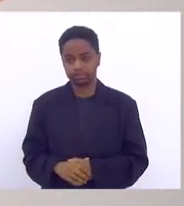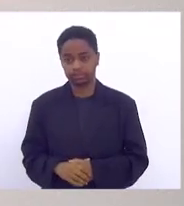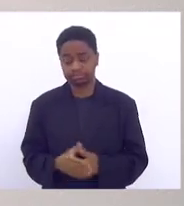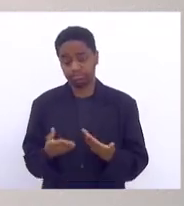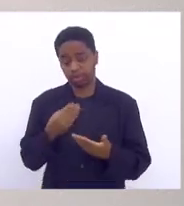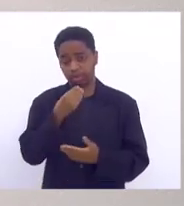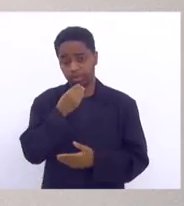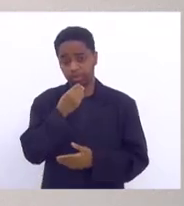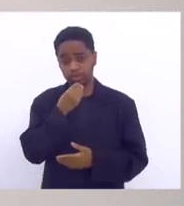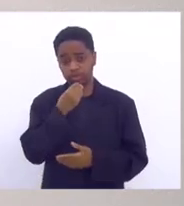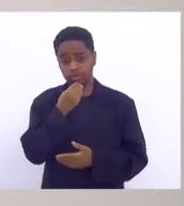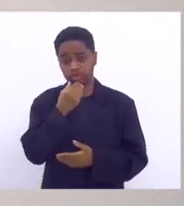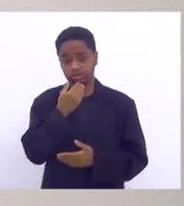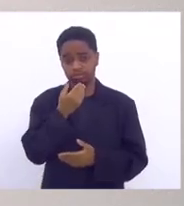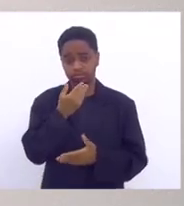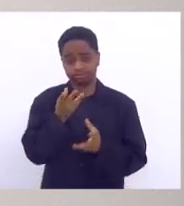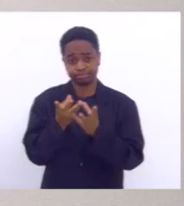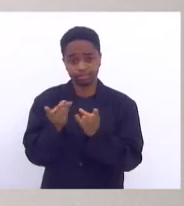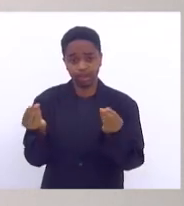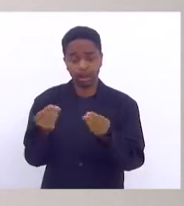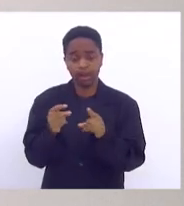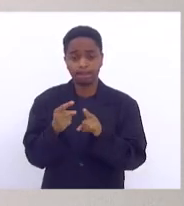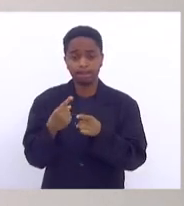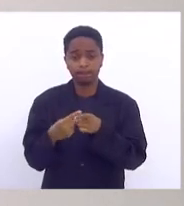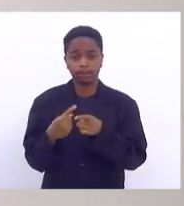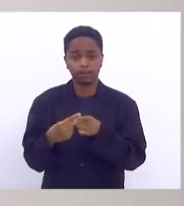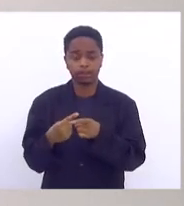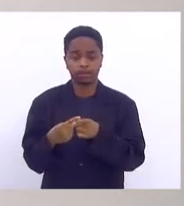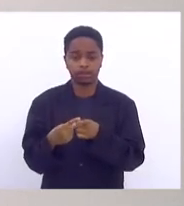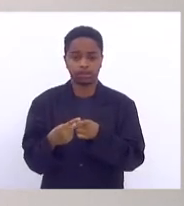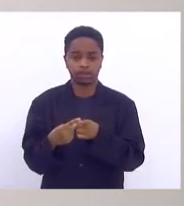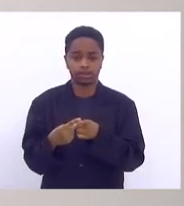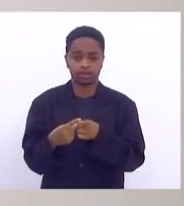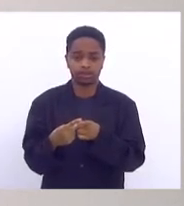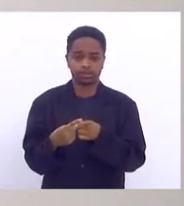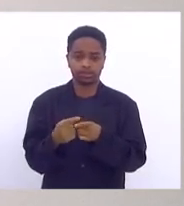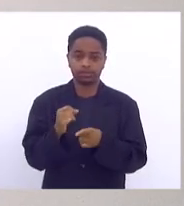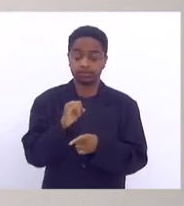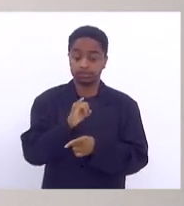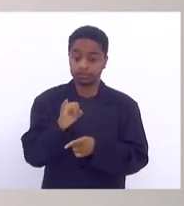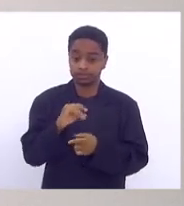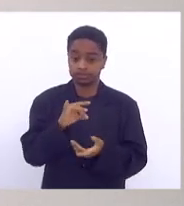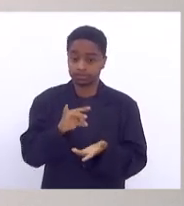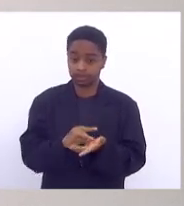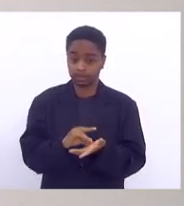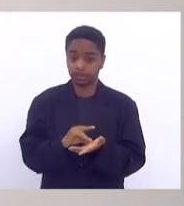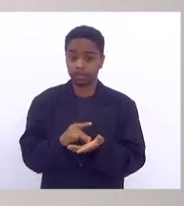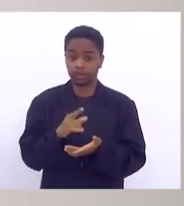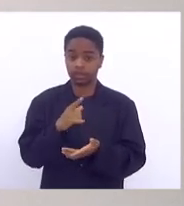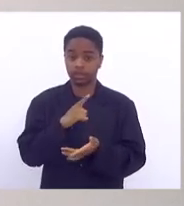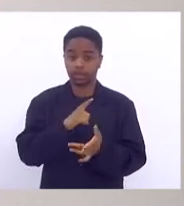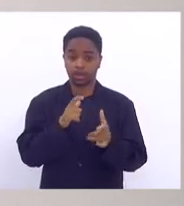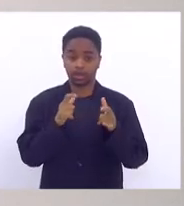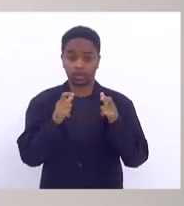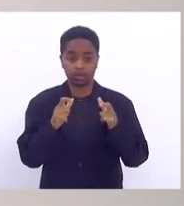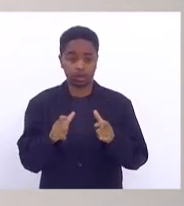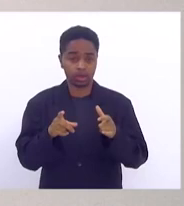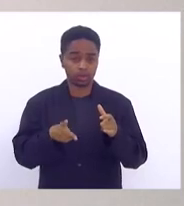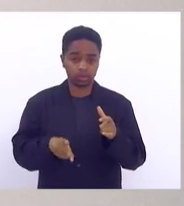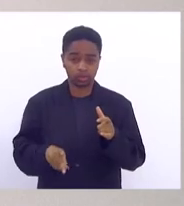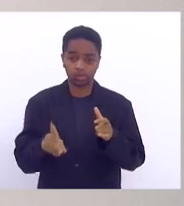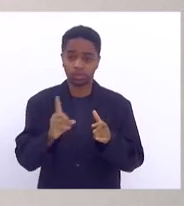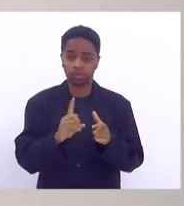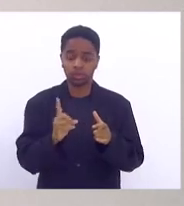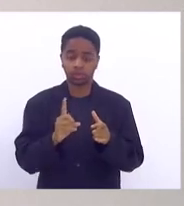poderia ser superado porque eh se há uma mesa que não dá D seguimento